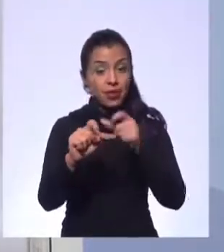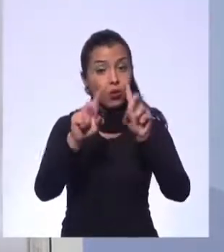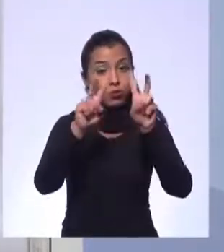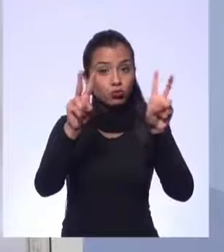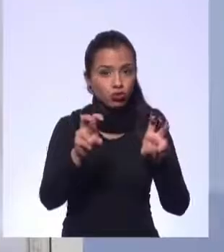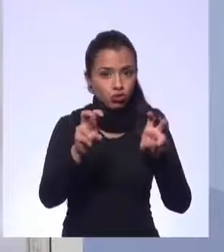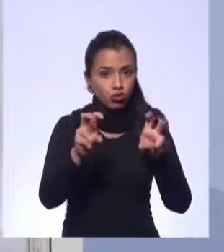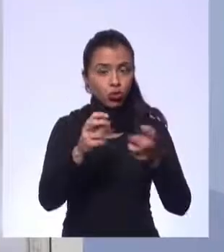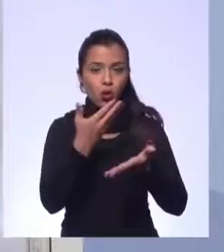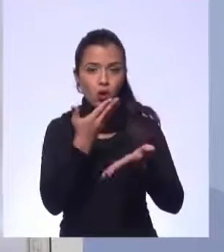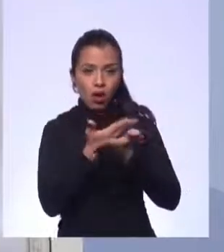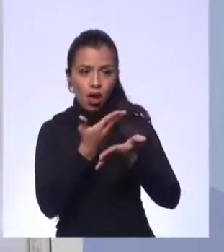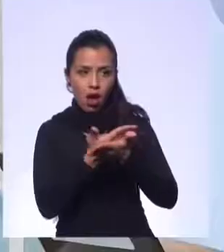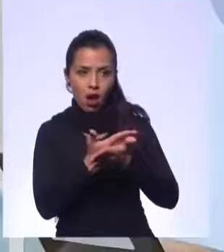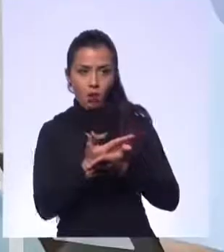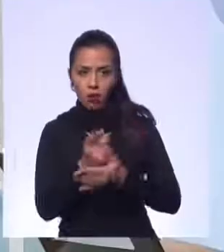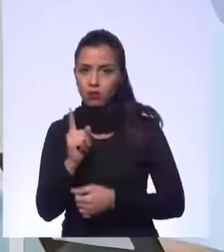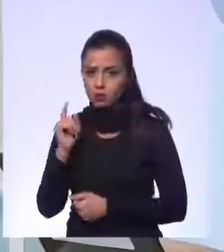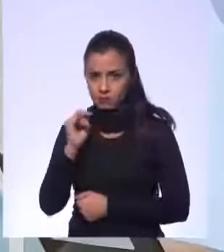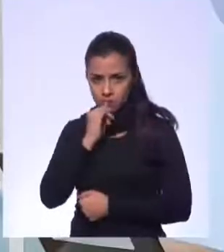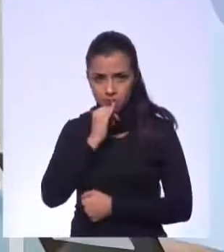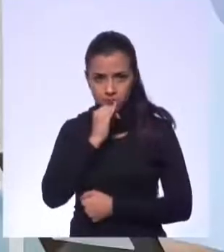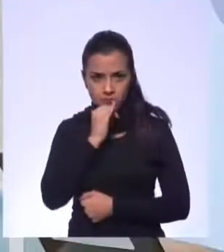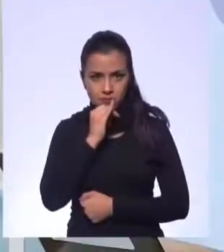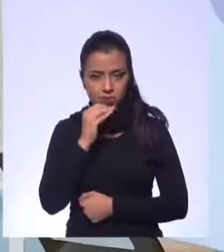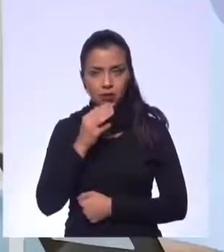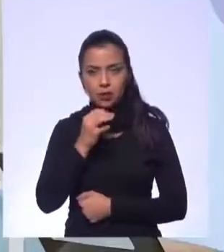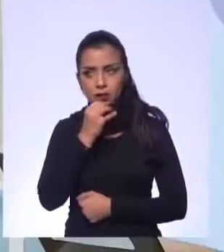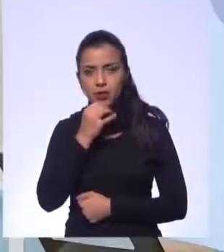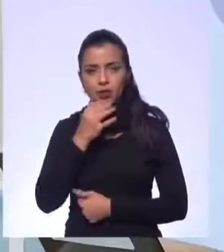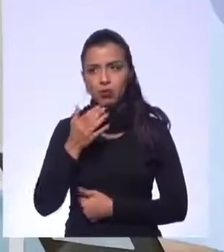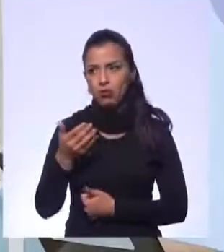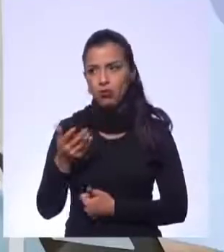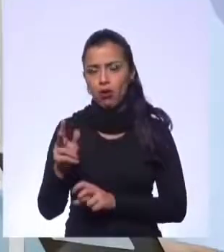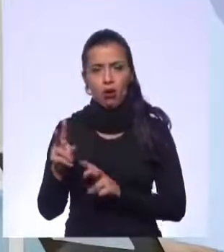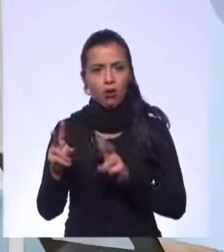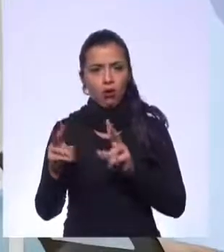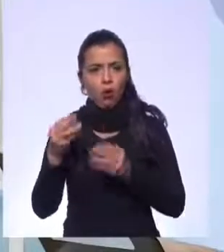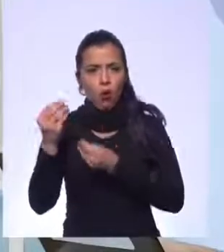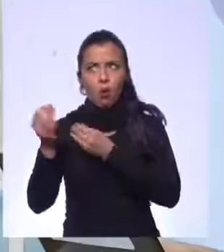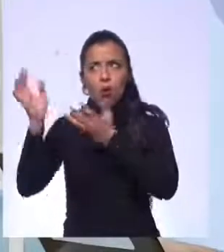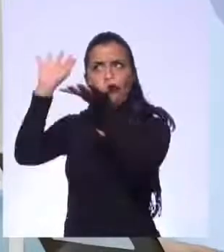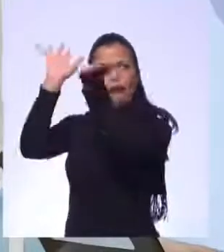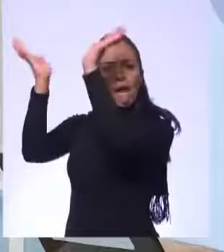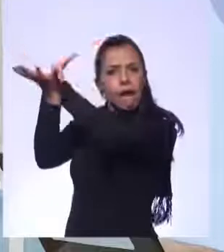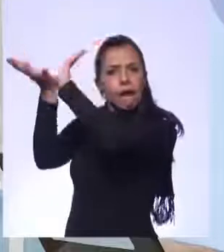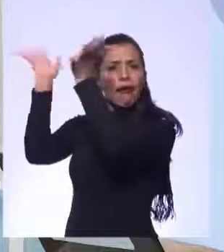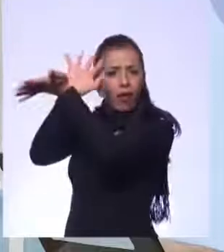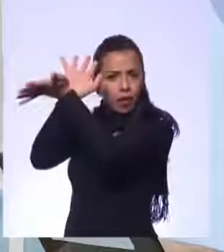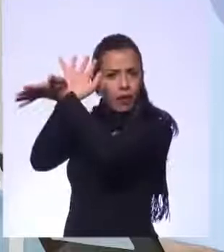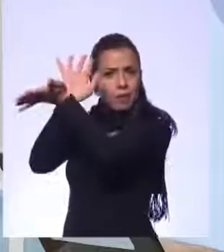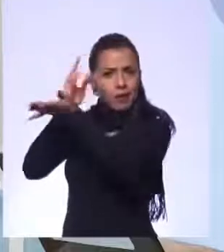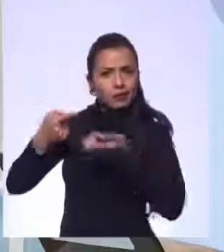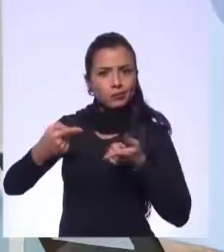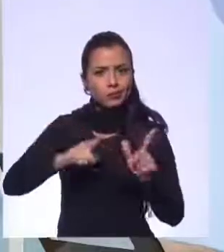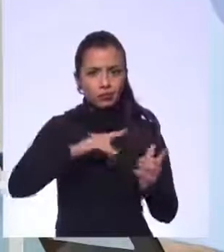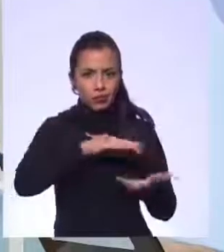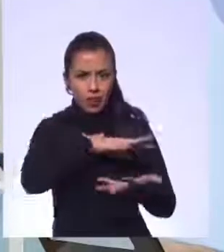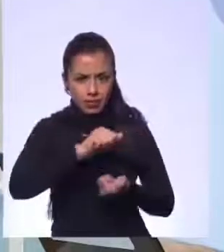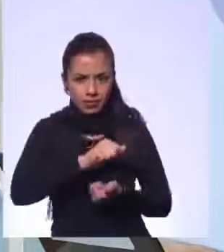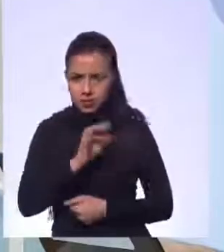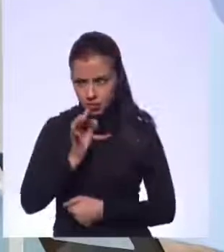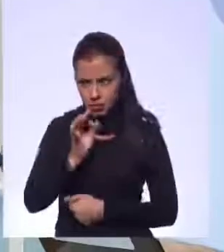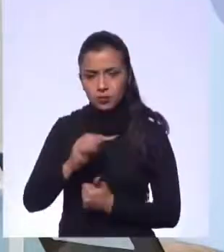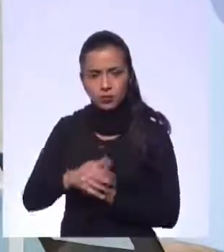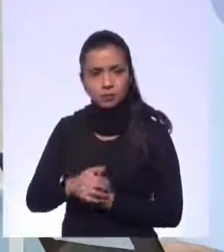né? How climate can change, né? Acho que é isso o título. Seria assim. Agora,